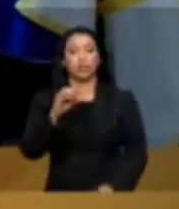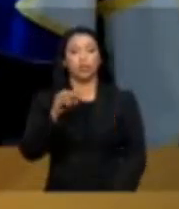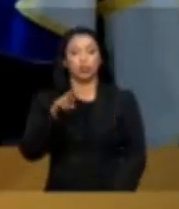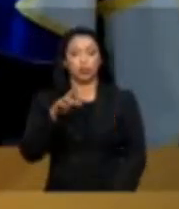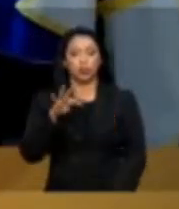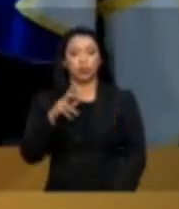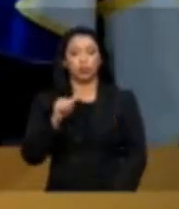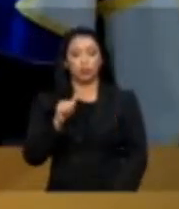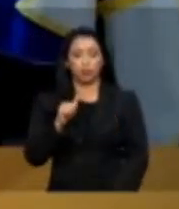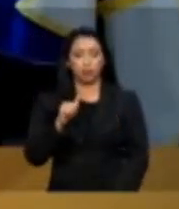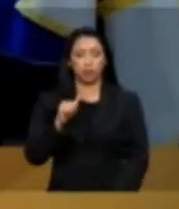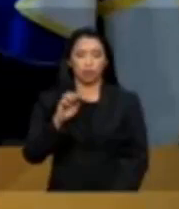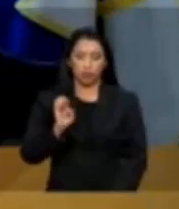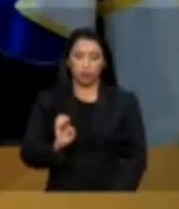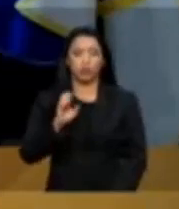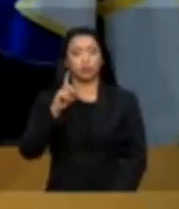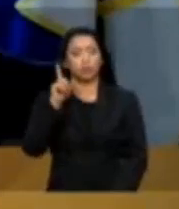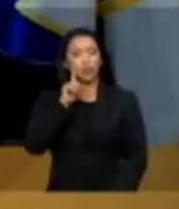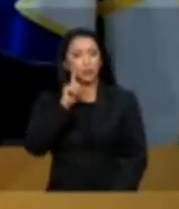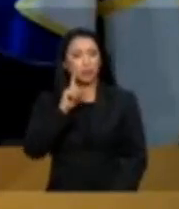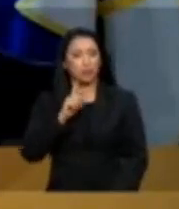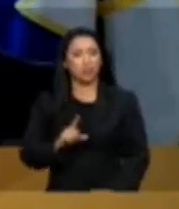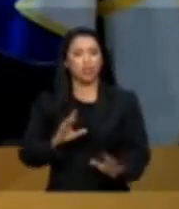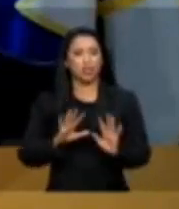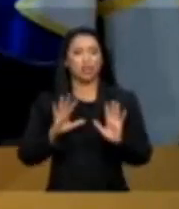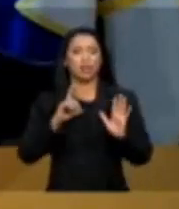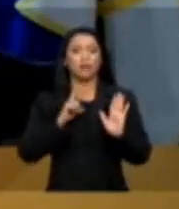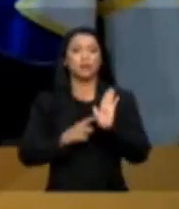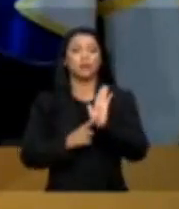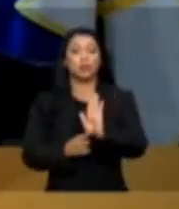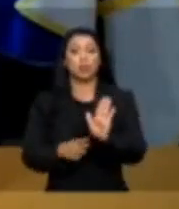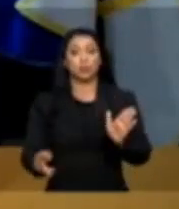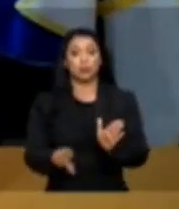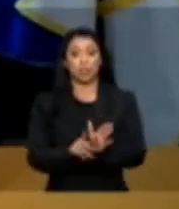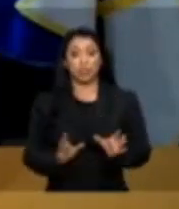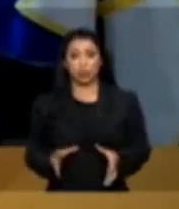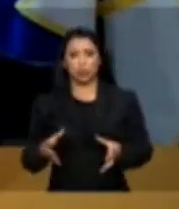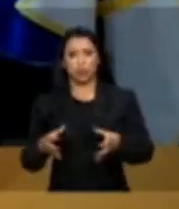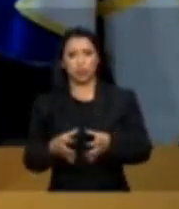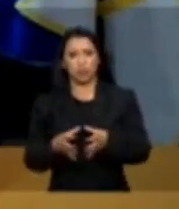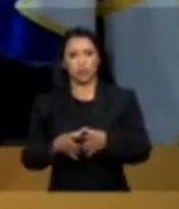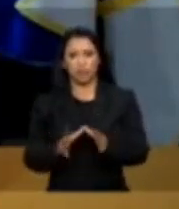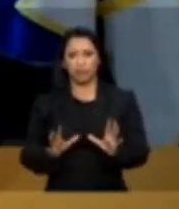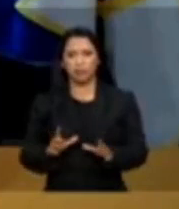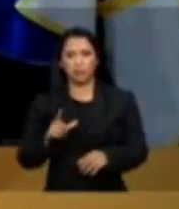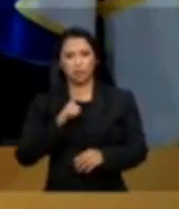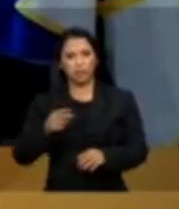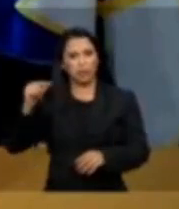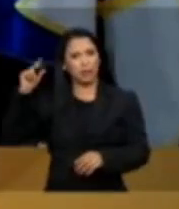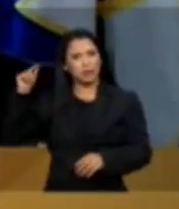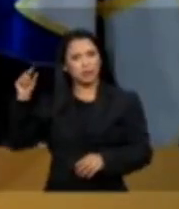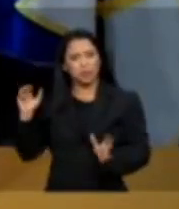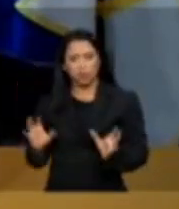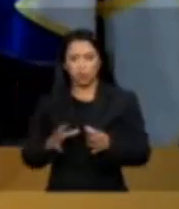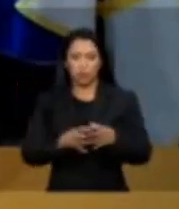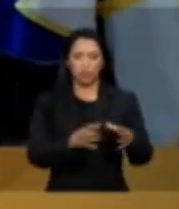já afirmou a existência de um direito à propriedade coletiva e ancestral das comunidades indígenas sobre